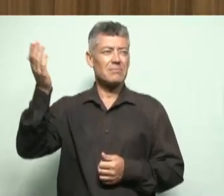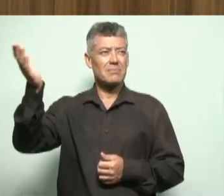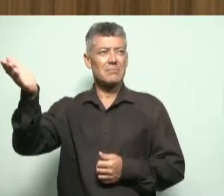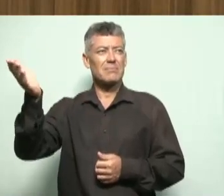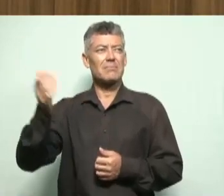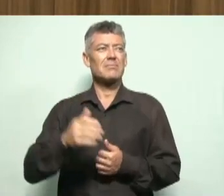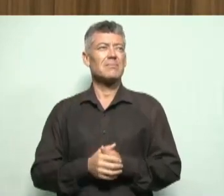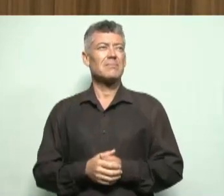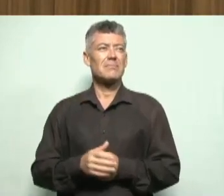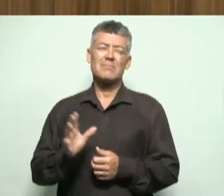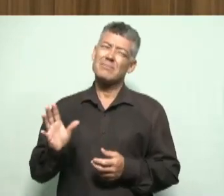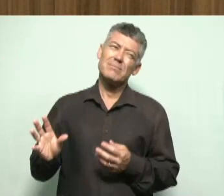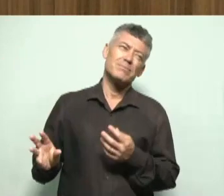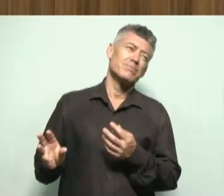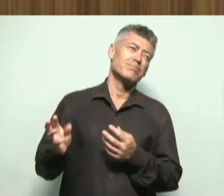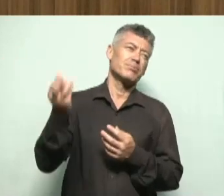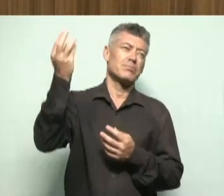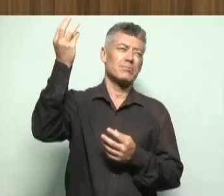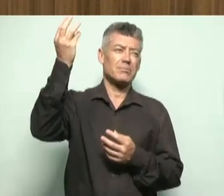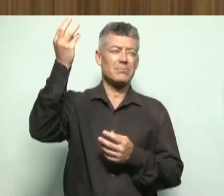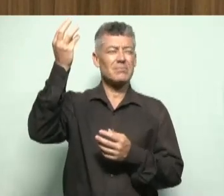maior catástrofe